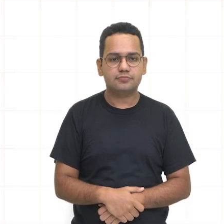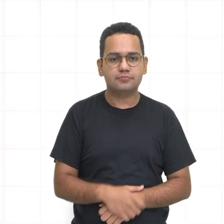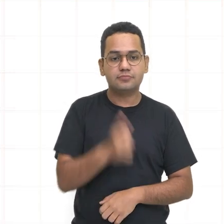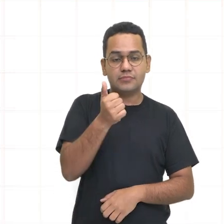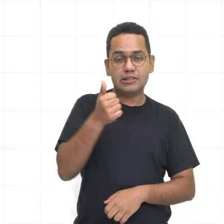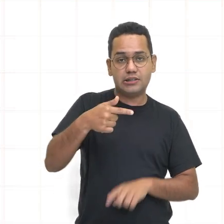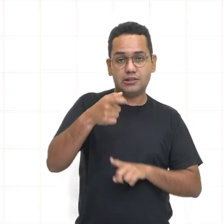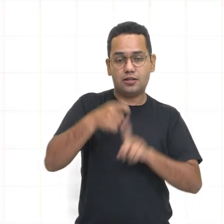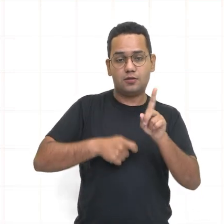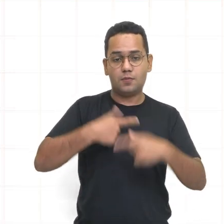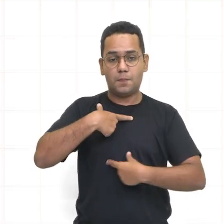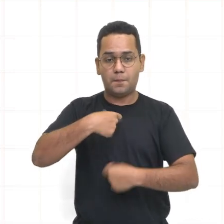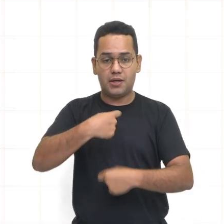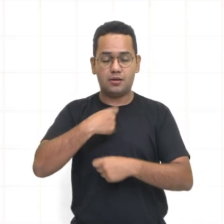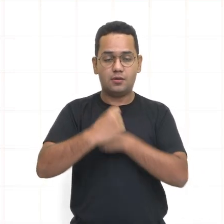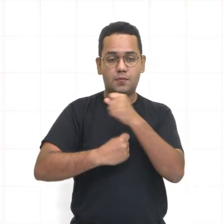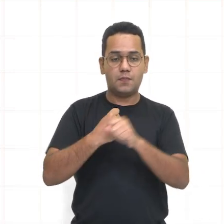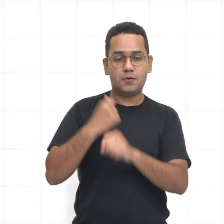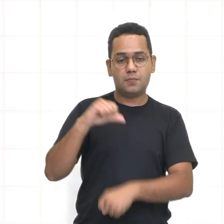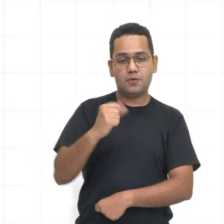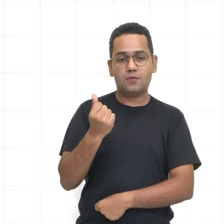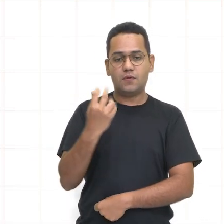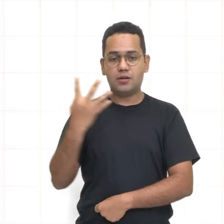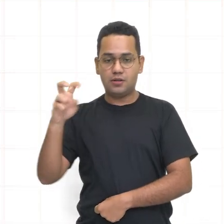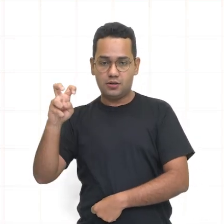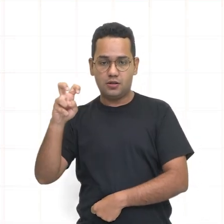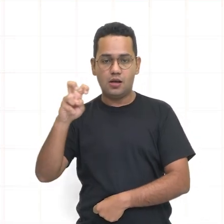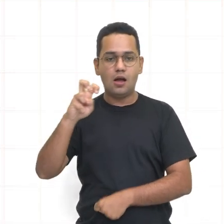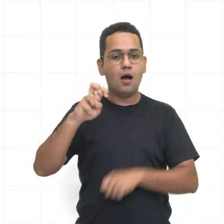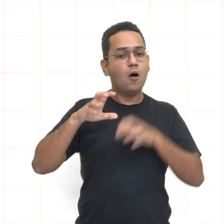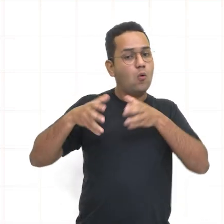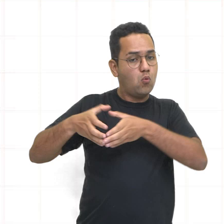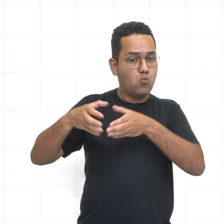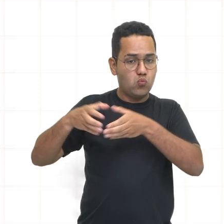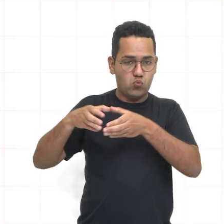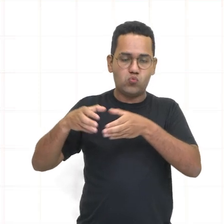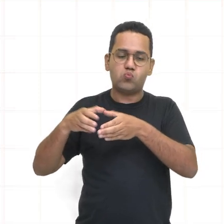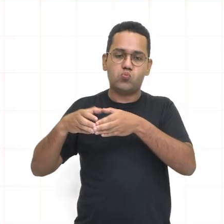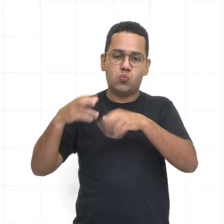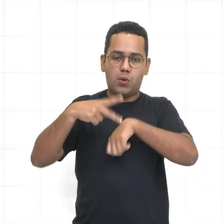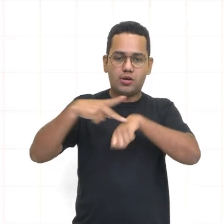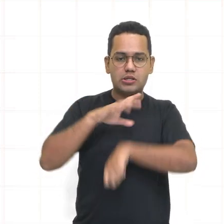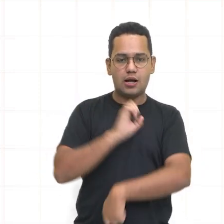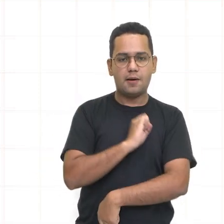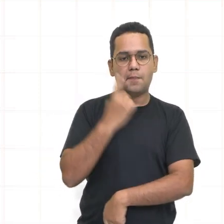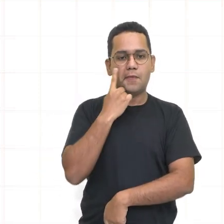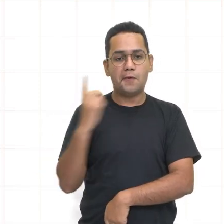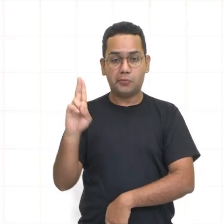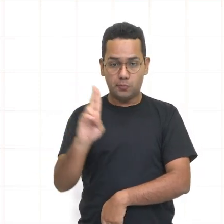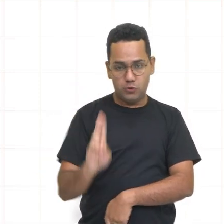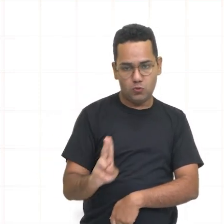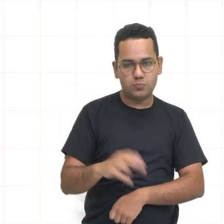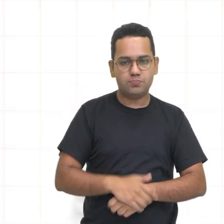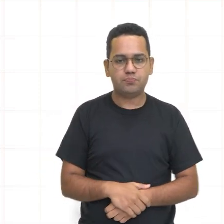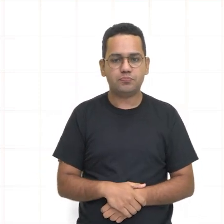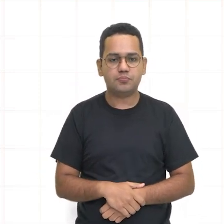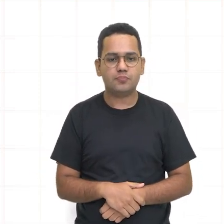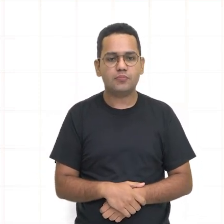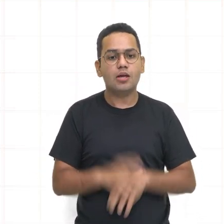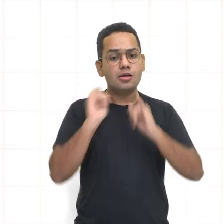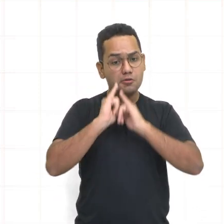de 1945, os líderes nacionalistas Sukarno e Mohamed Hatta declaram